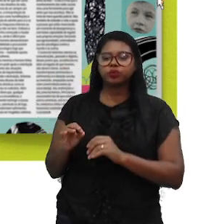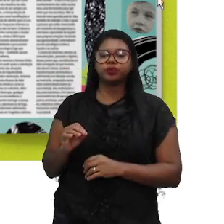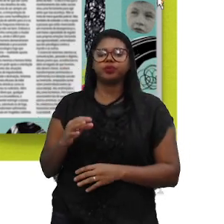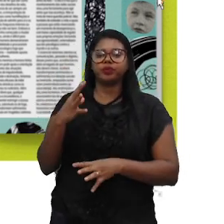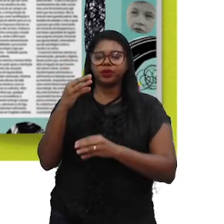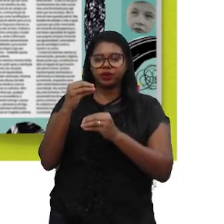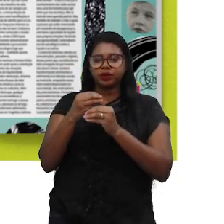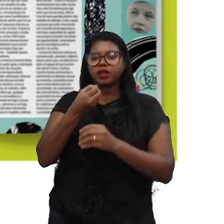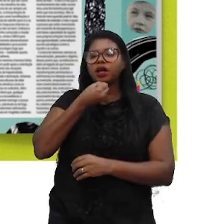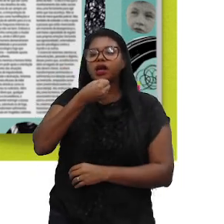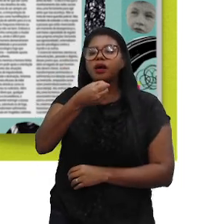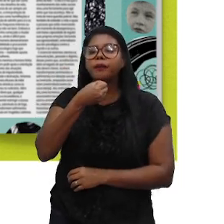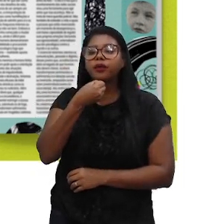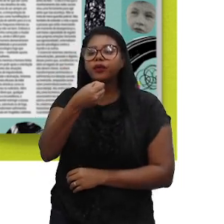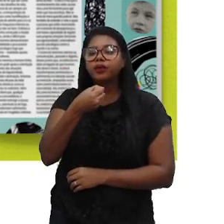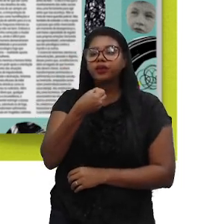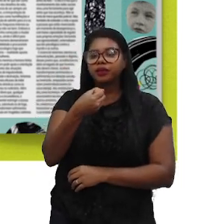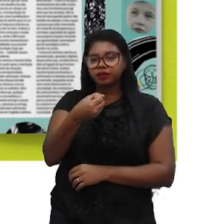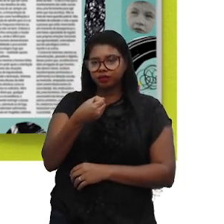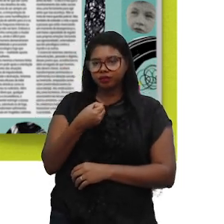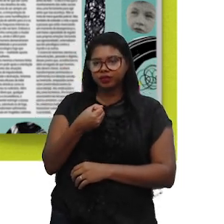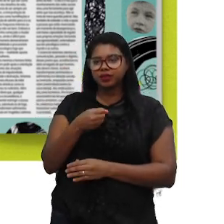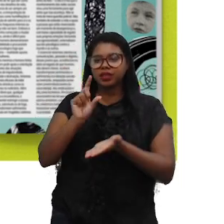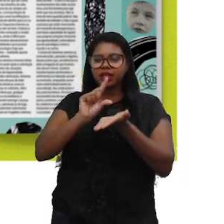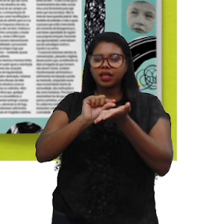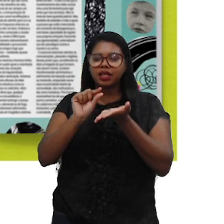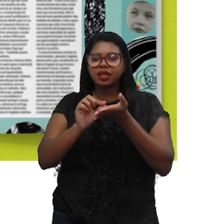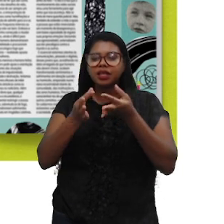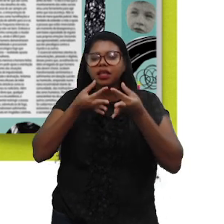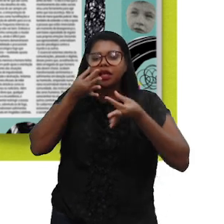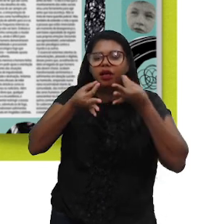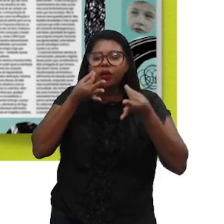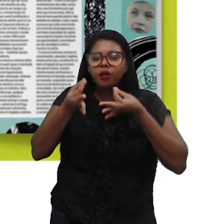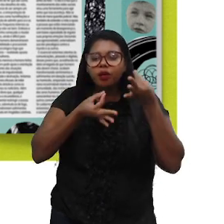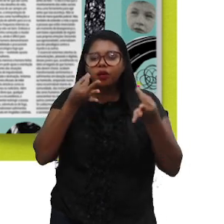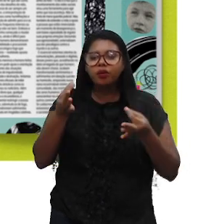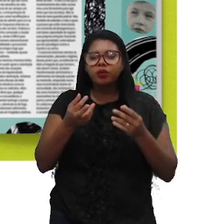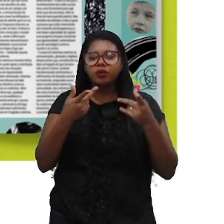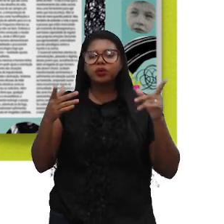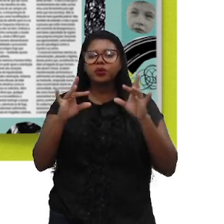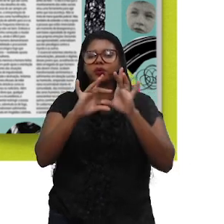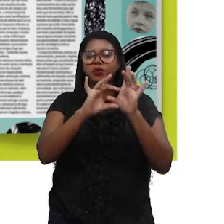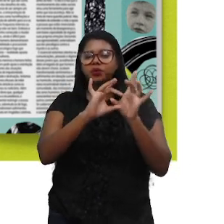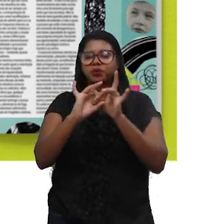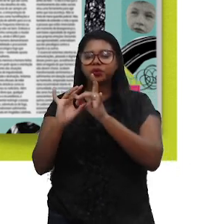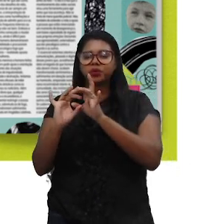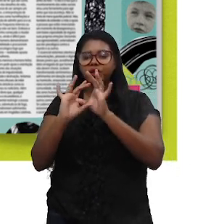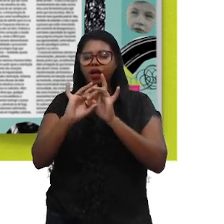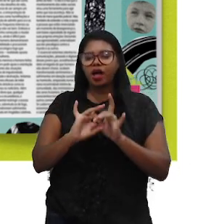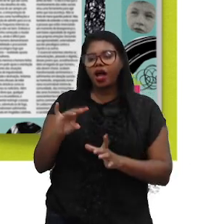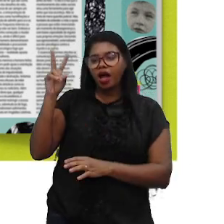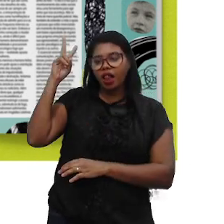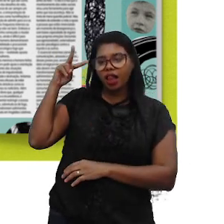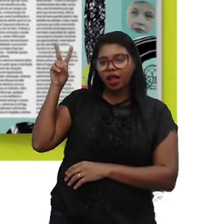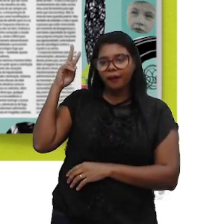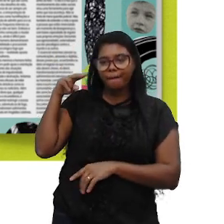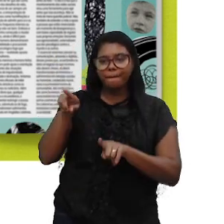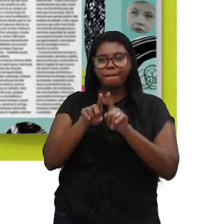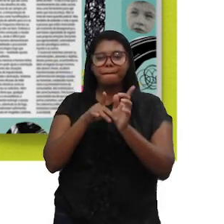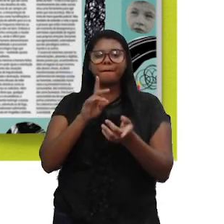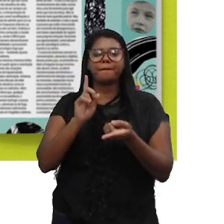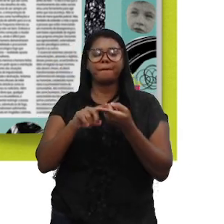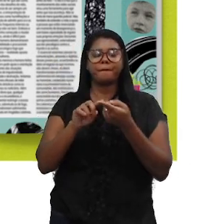em reportagens, artigos, opiniões e outros tipos de conteúdo. Lembrando que a ilustração editorial